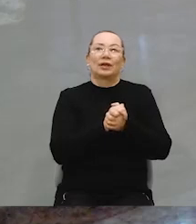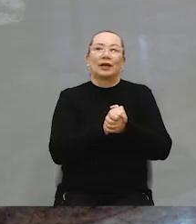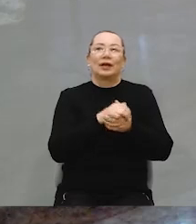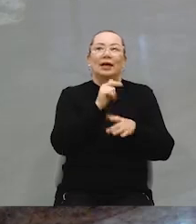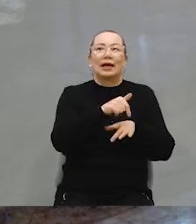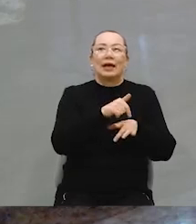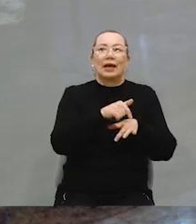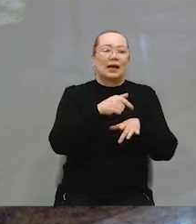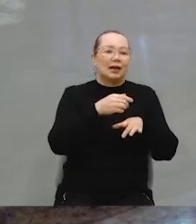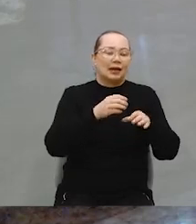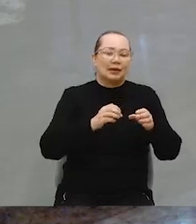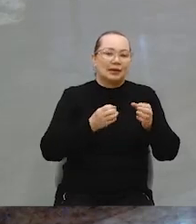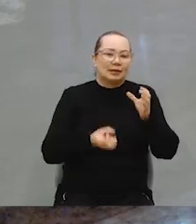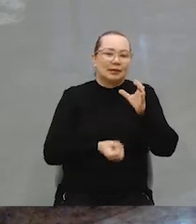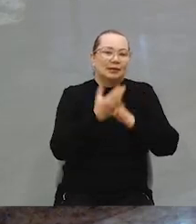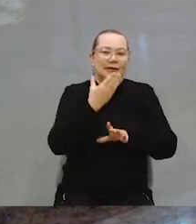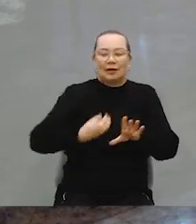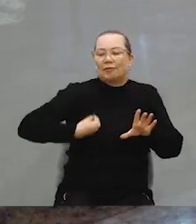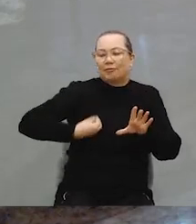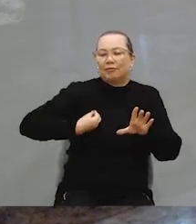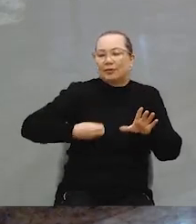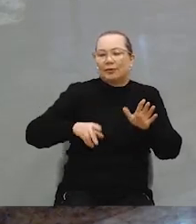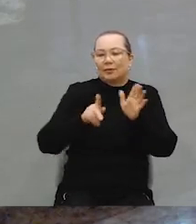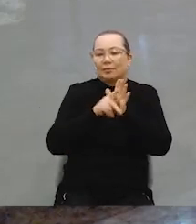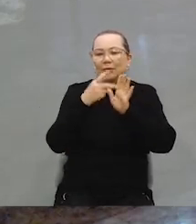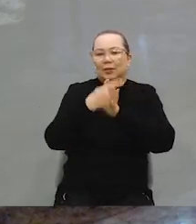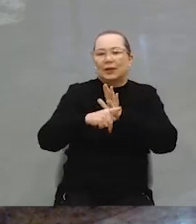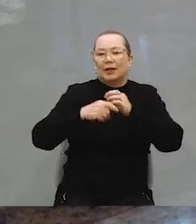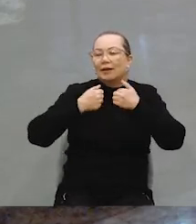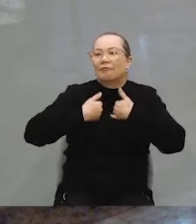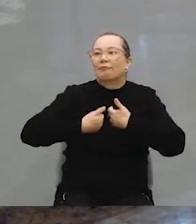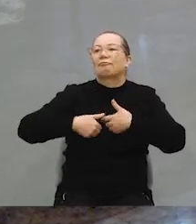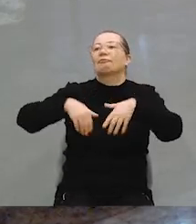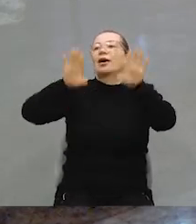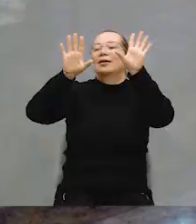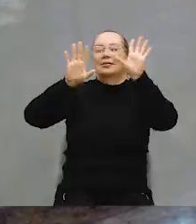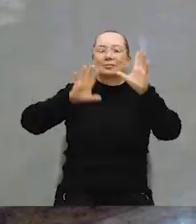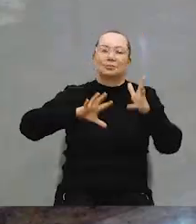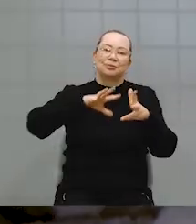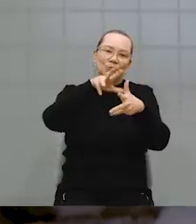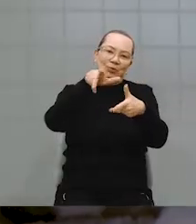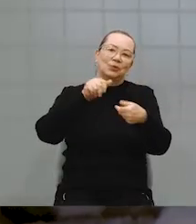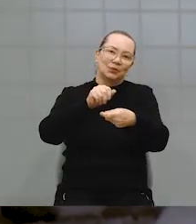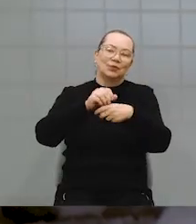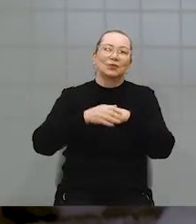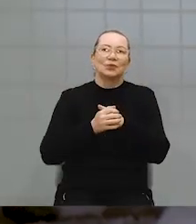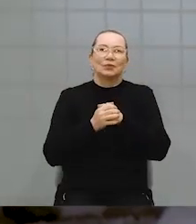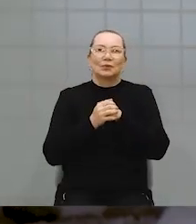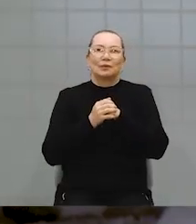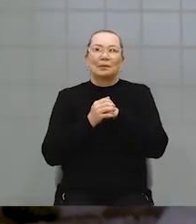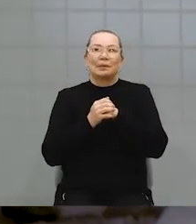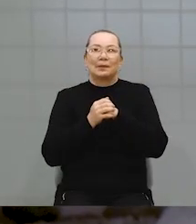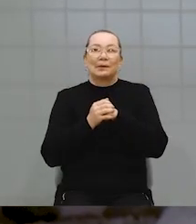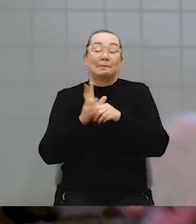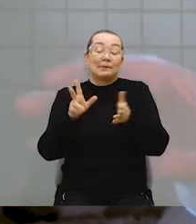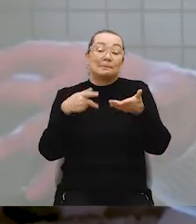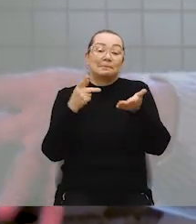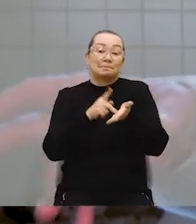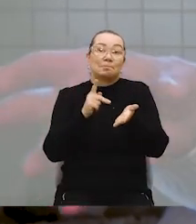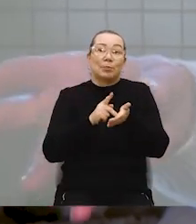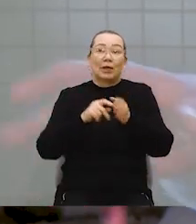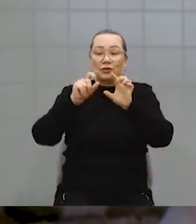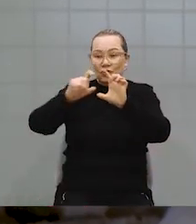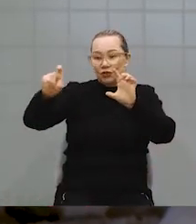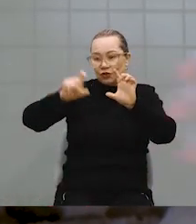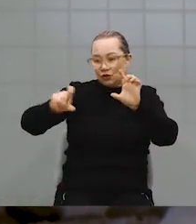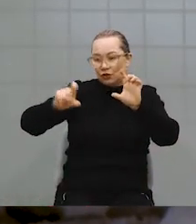com vida própria caminhando pelo planeta, né? Essa é a ideia. Então, na verdade, as